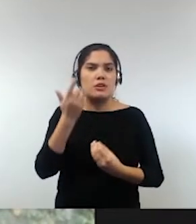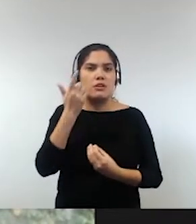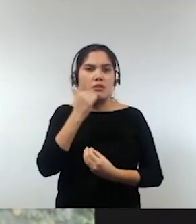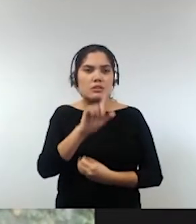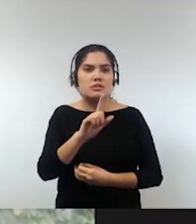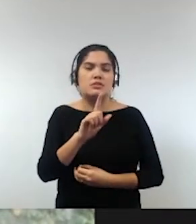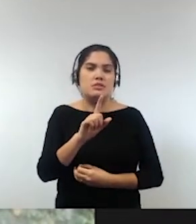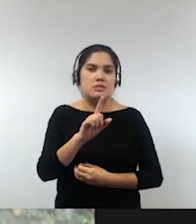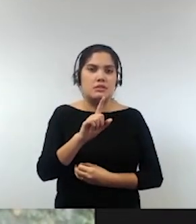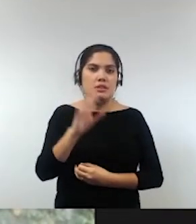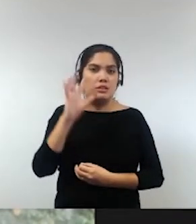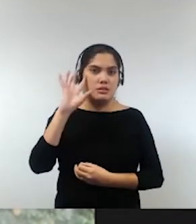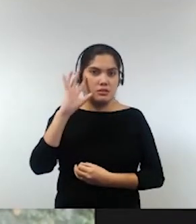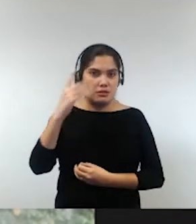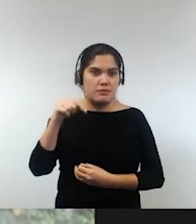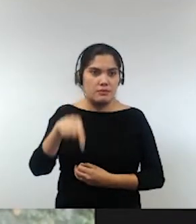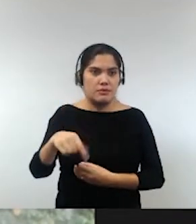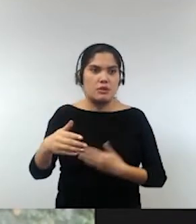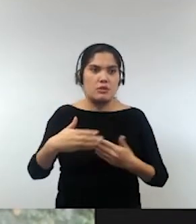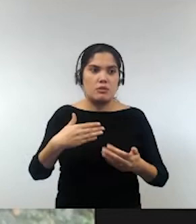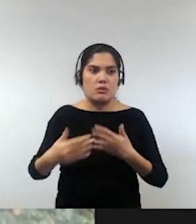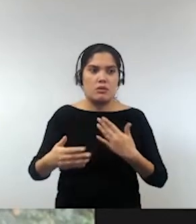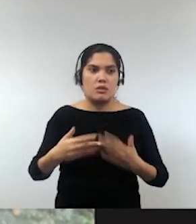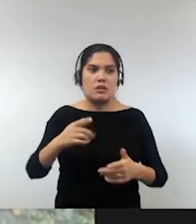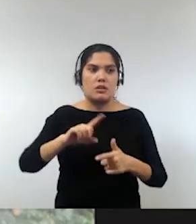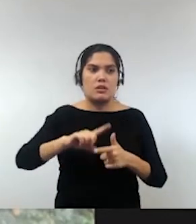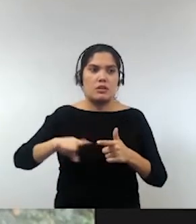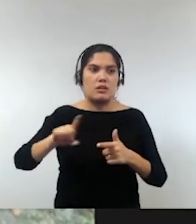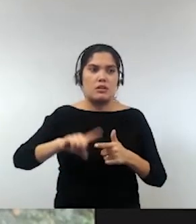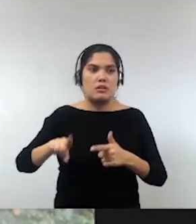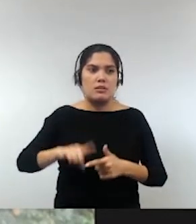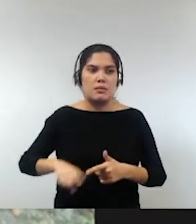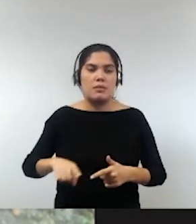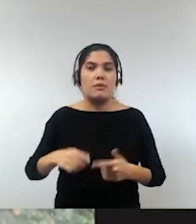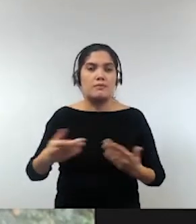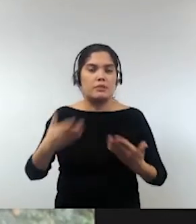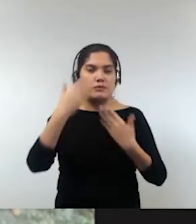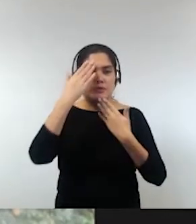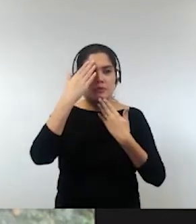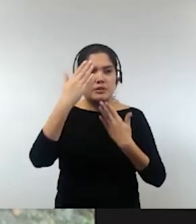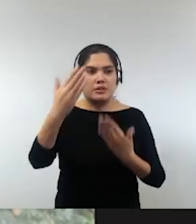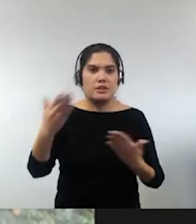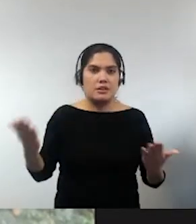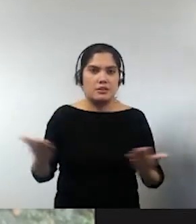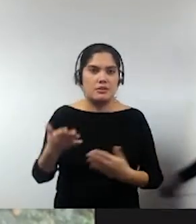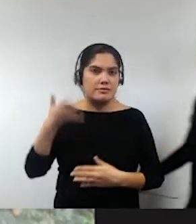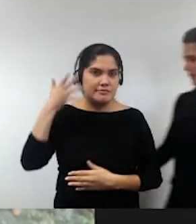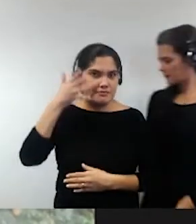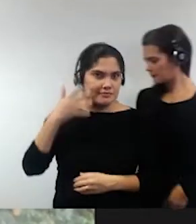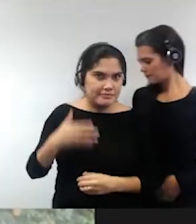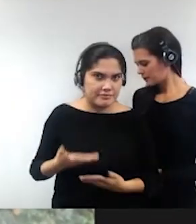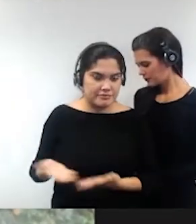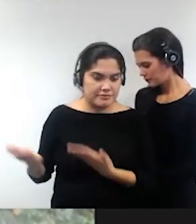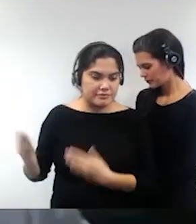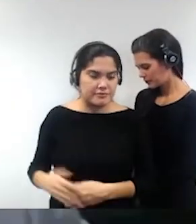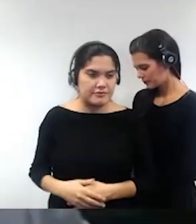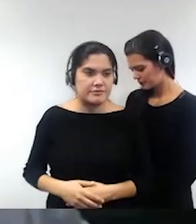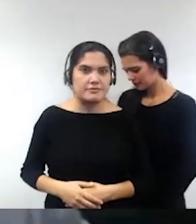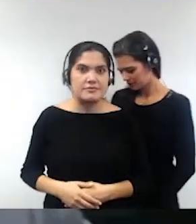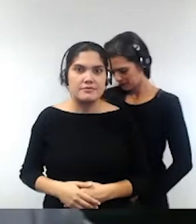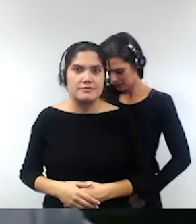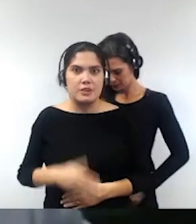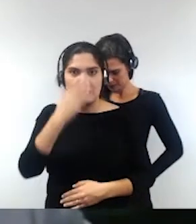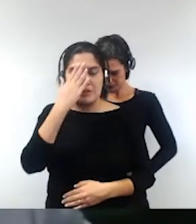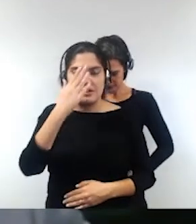vencer e tentar solucionar conflitos no meio dessa pandemia. Desembargador, muito obrigada, a palavra é sua. Obrigado,